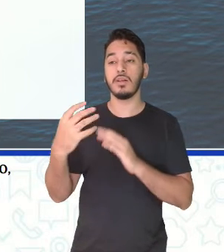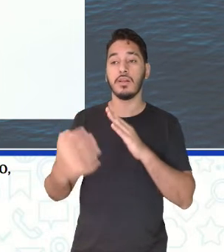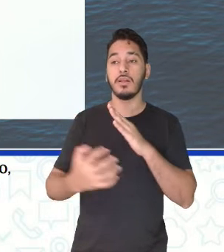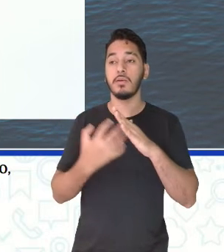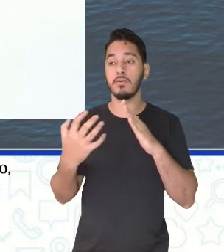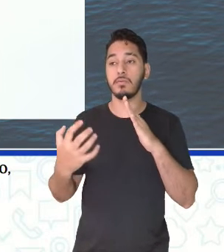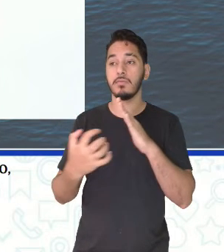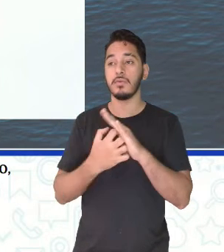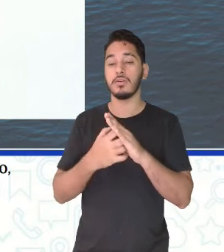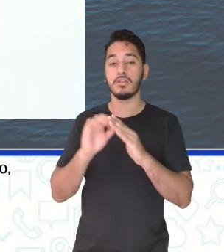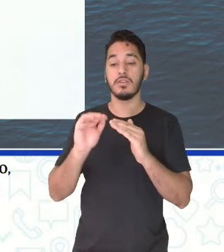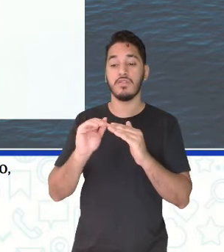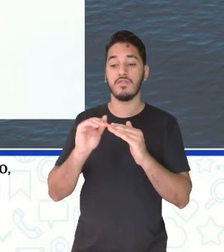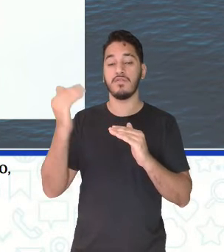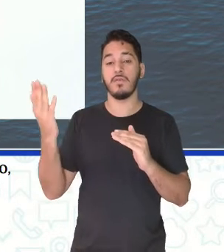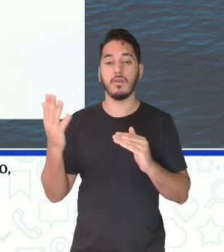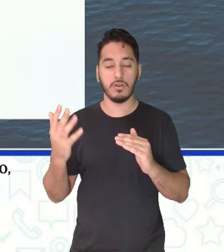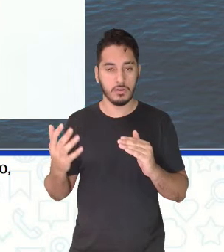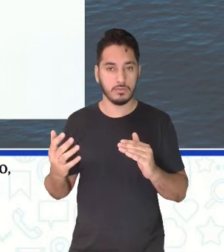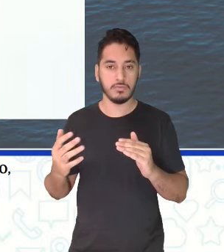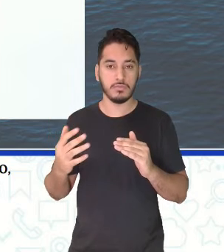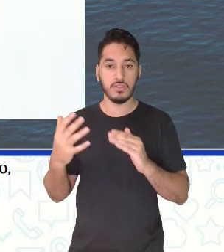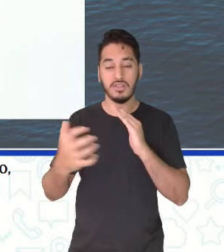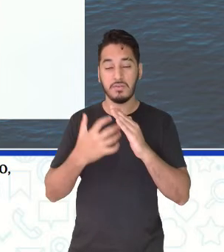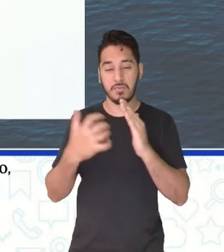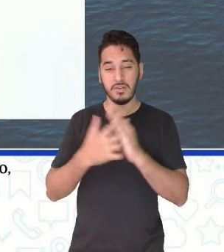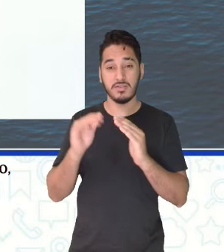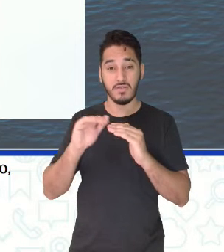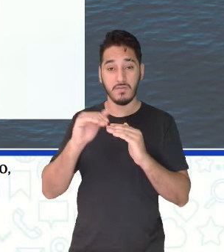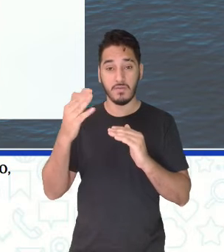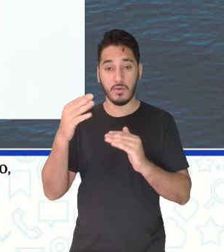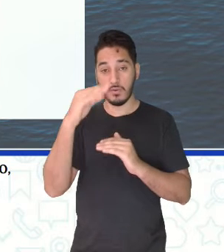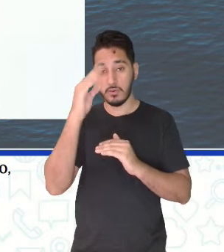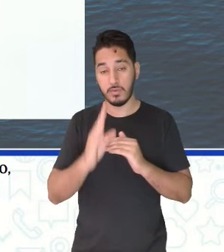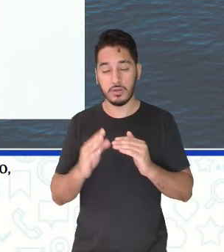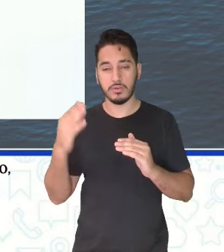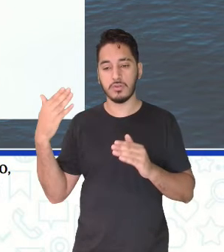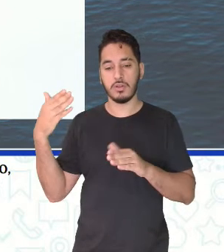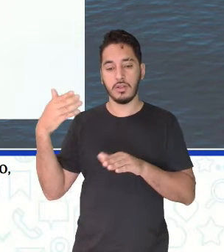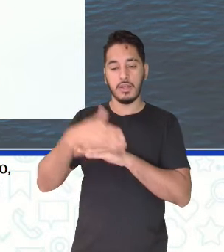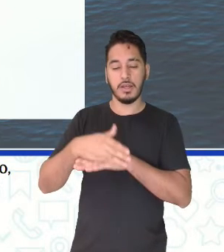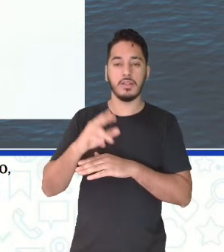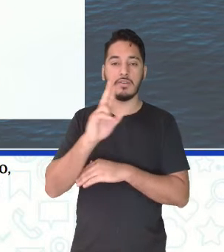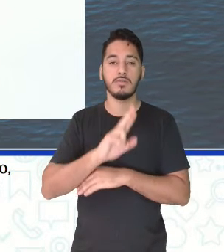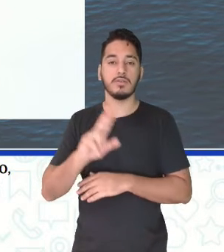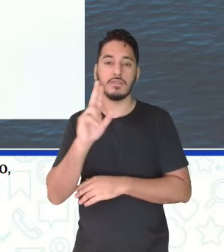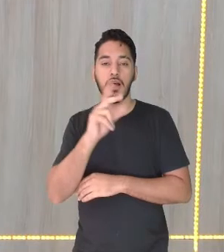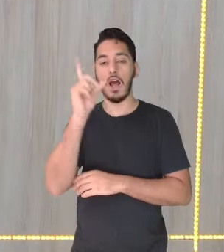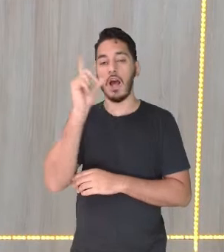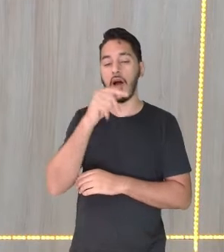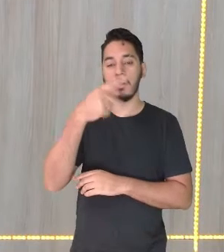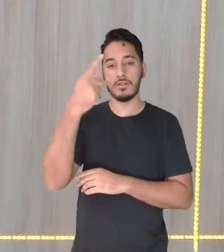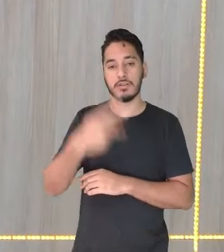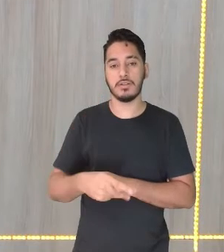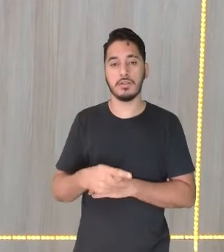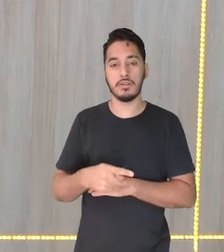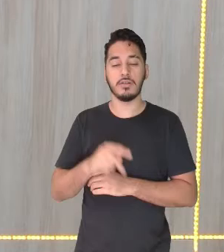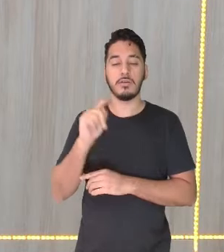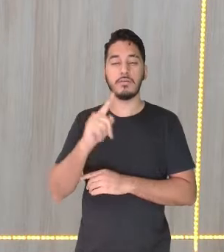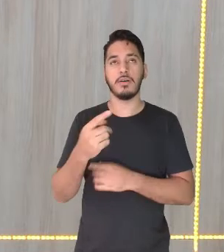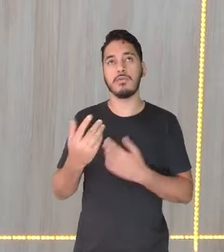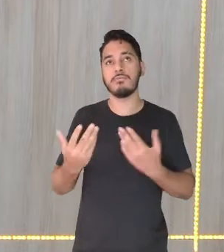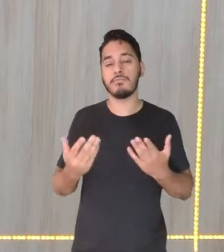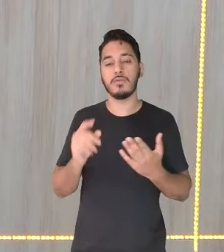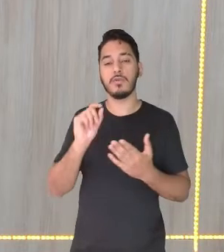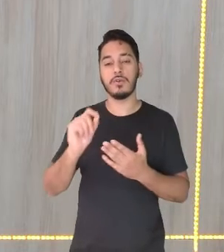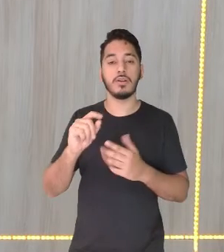empresas transnacionais, ou seja, empresas estrangeiras que vêm aqui usar a água do Brasil, né, para